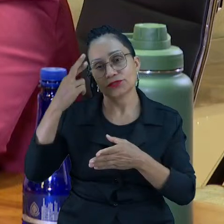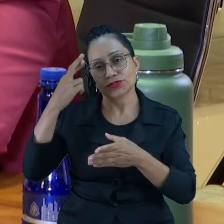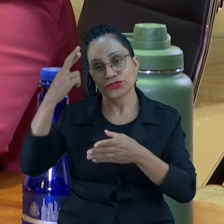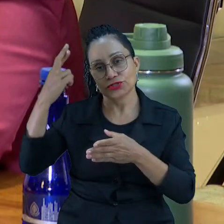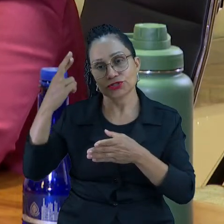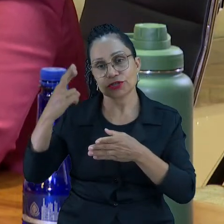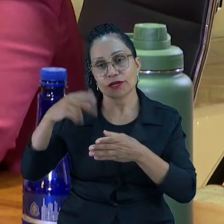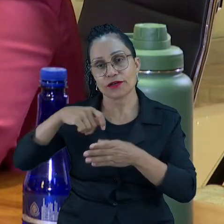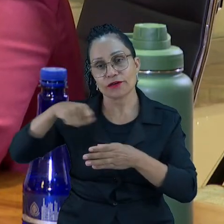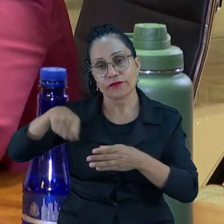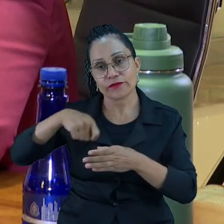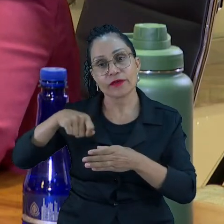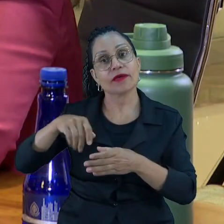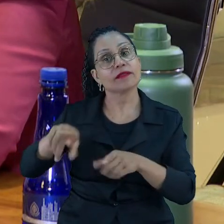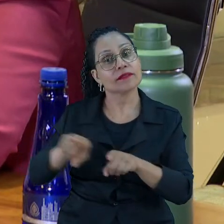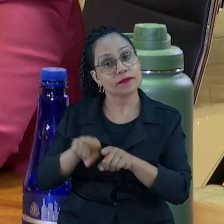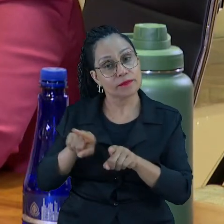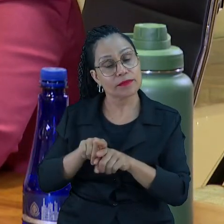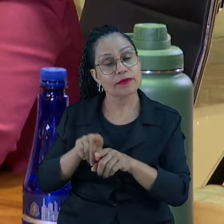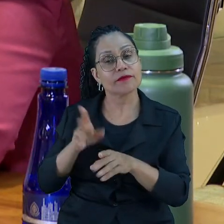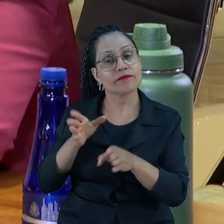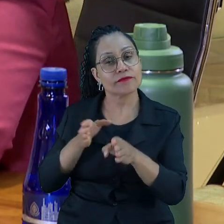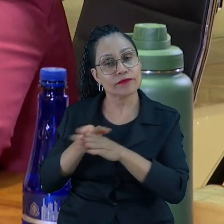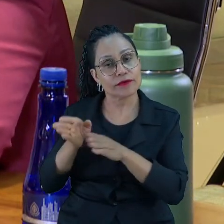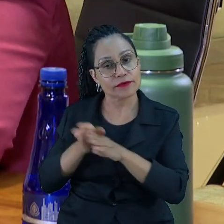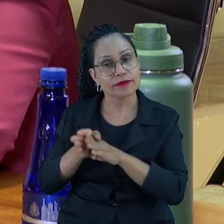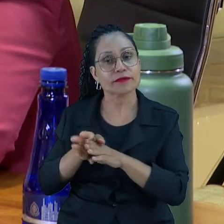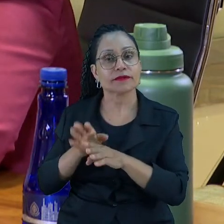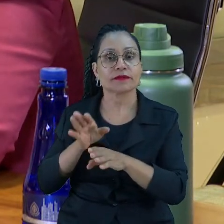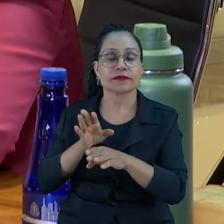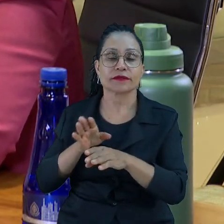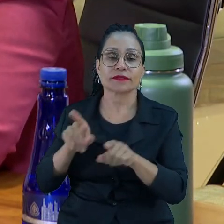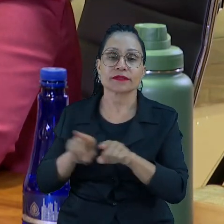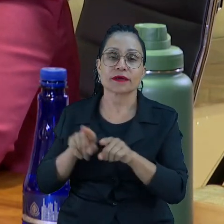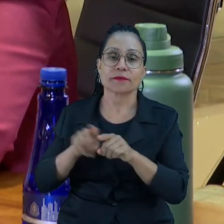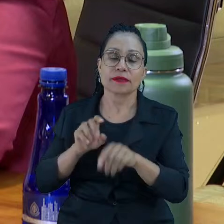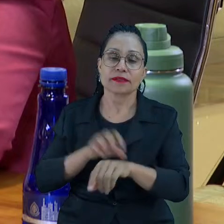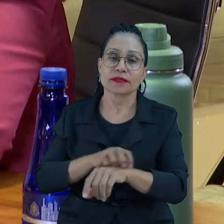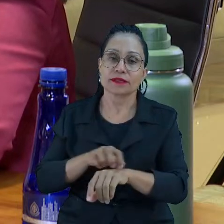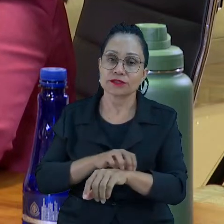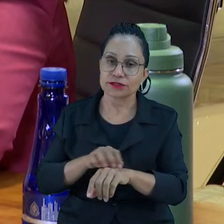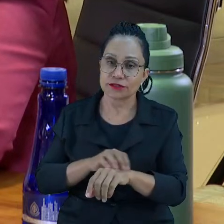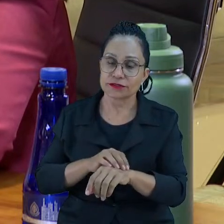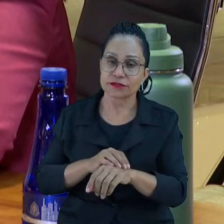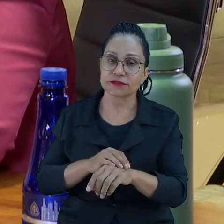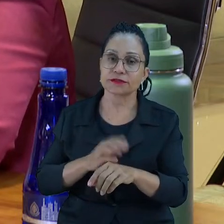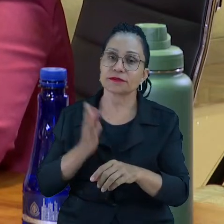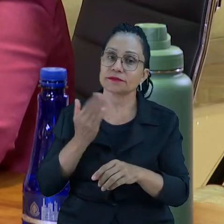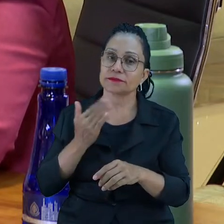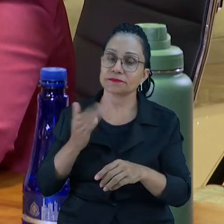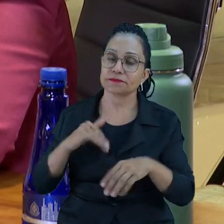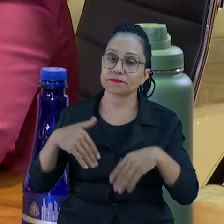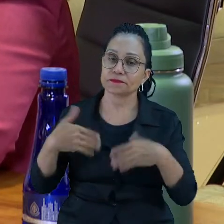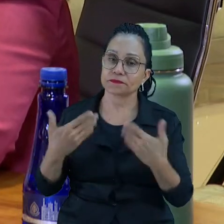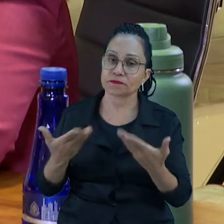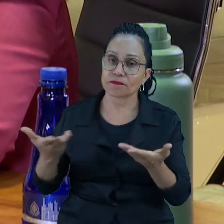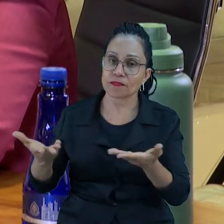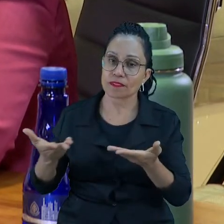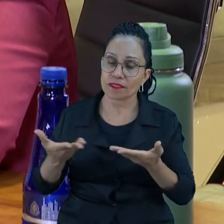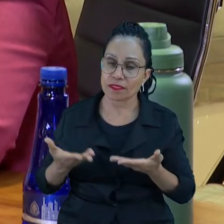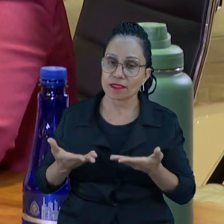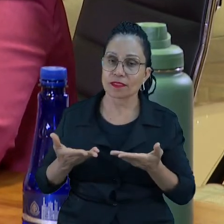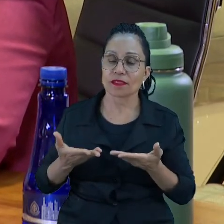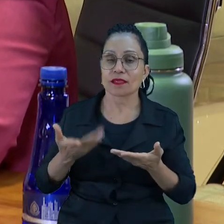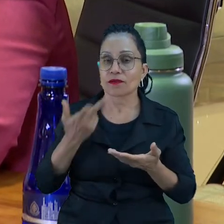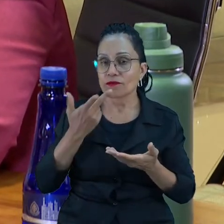trabalhado também nessa parte da intolerância e da alergia alimentar. Então, hoje, quando nós recebemos clientes no Brasil que